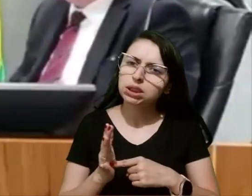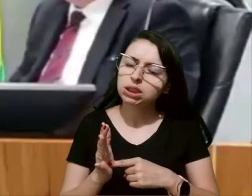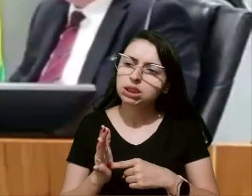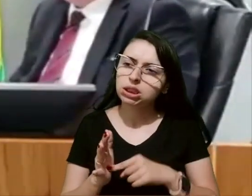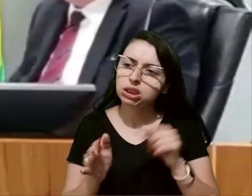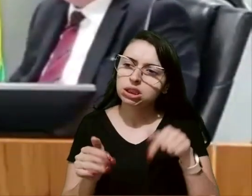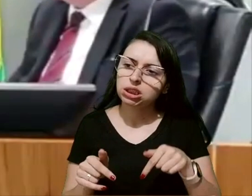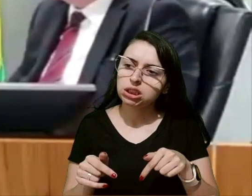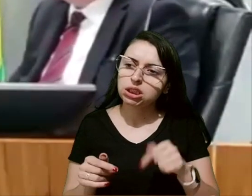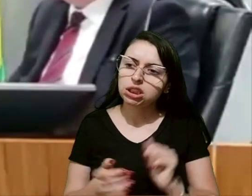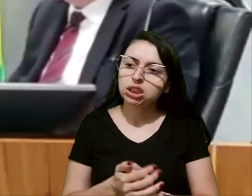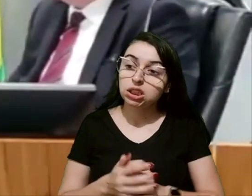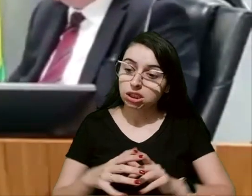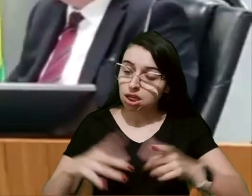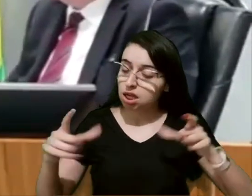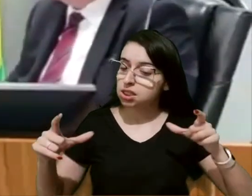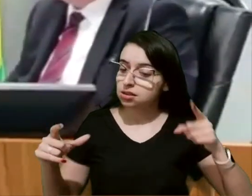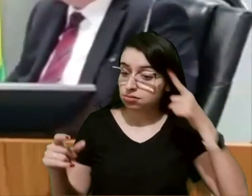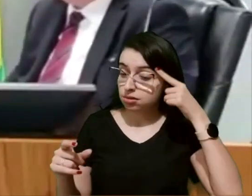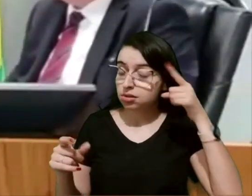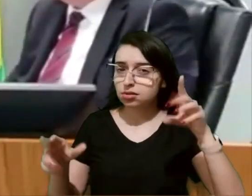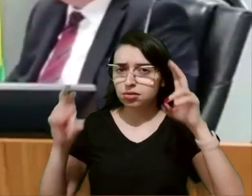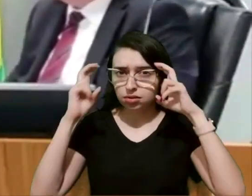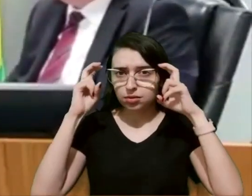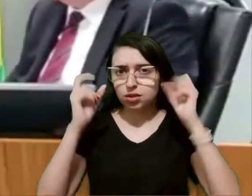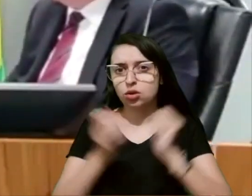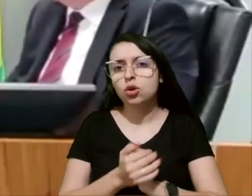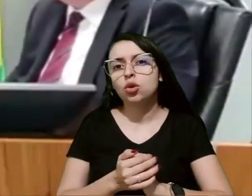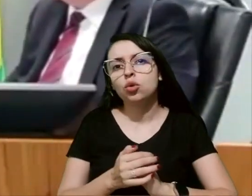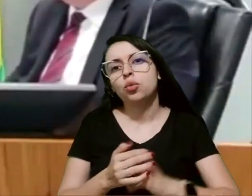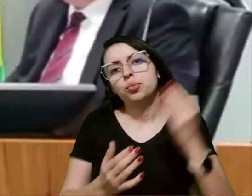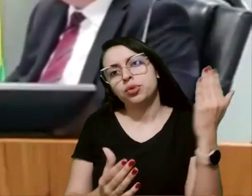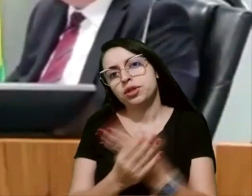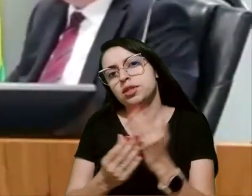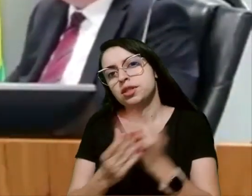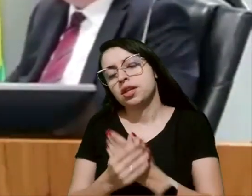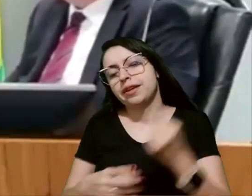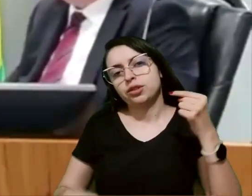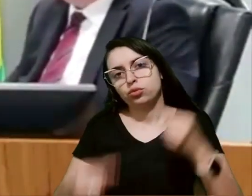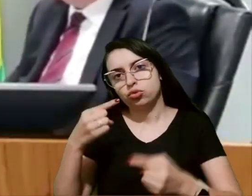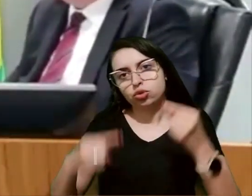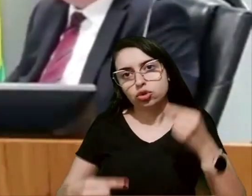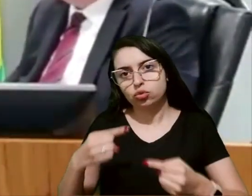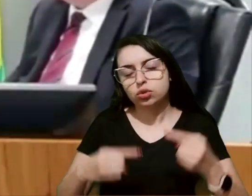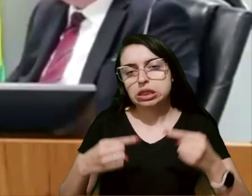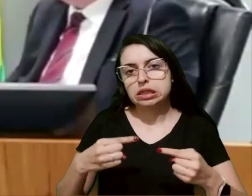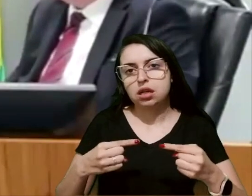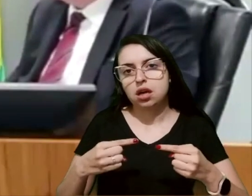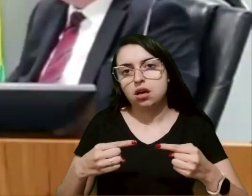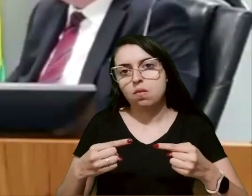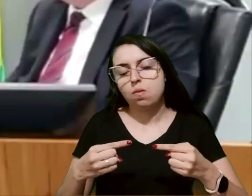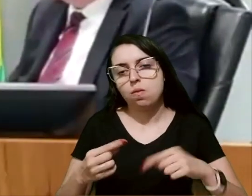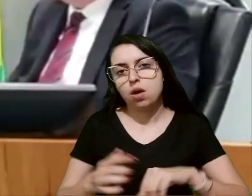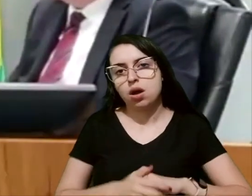aqui é simplesmente assim, dar uma ênfase nesse processo, no meio em que a discussão,